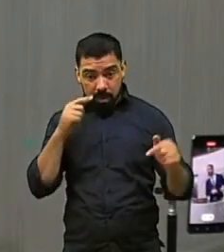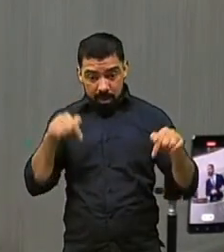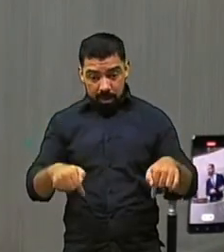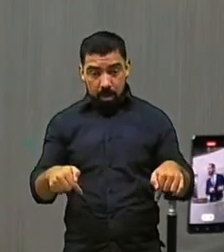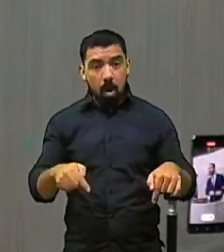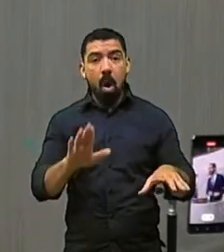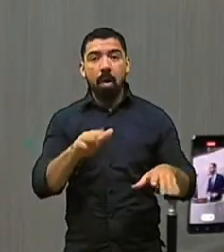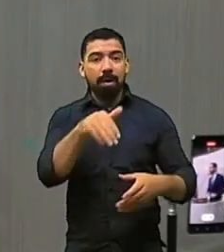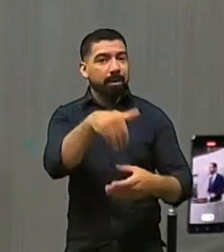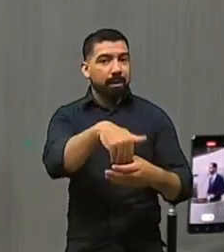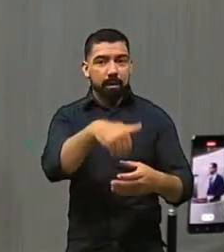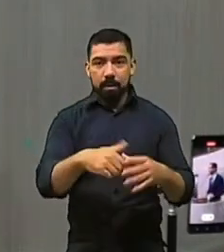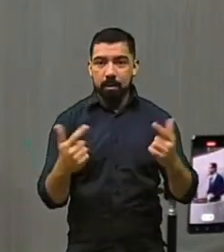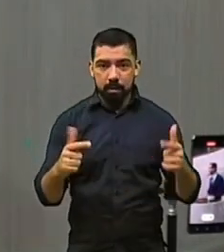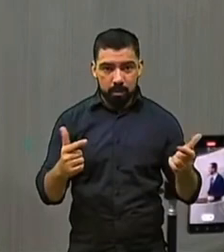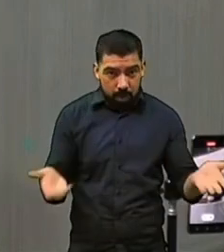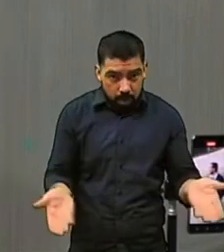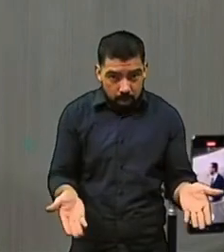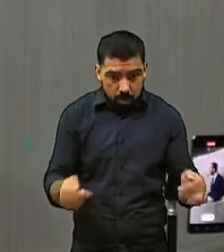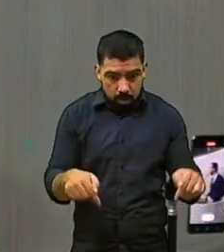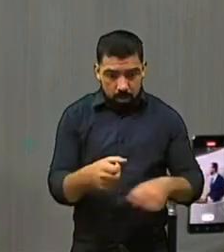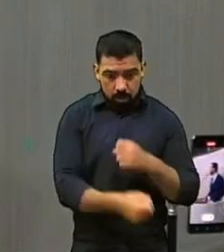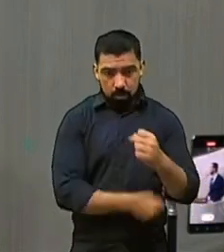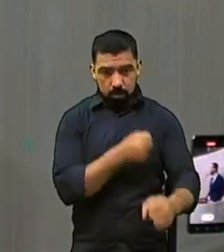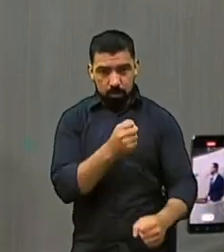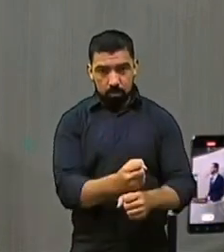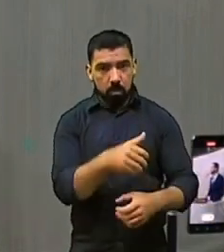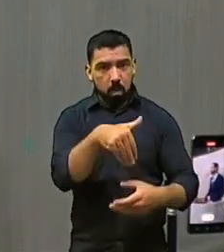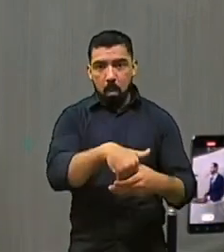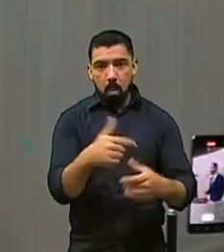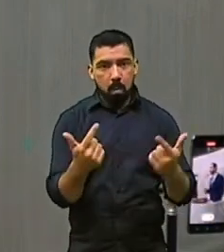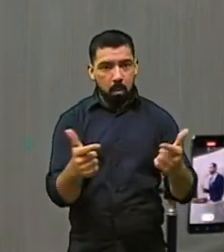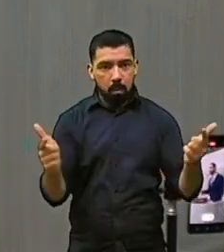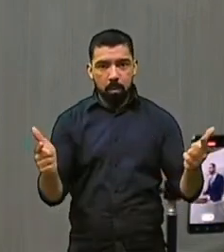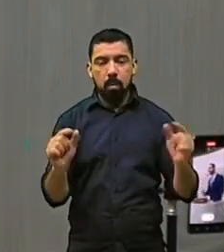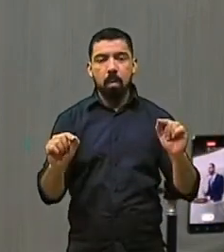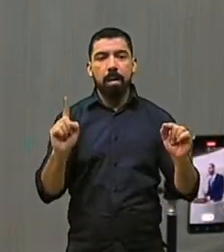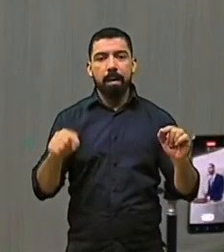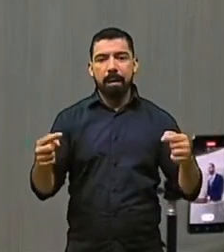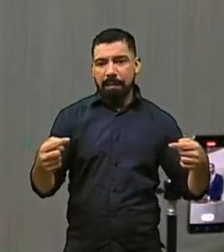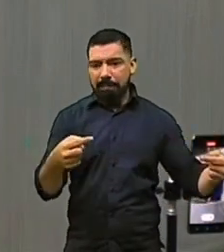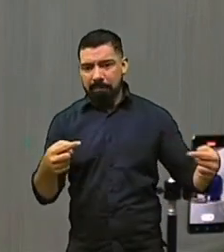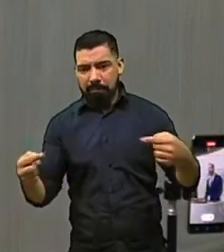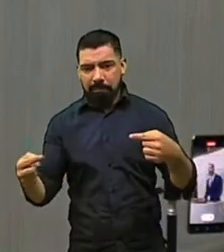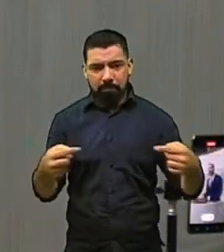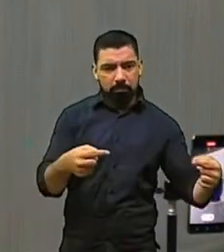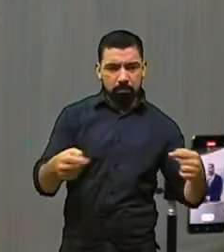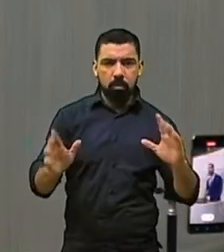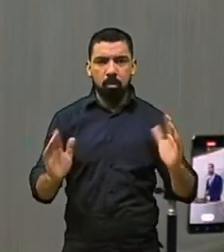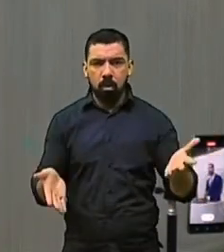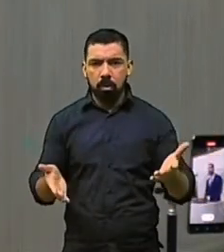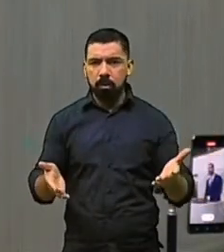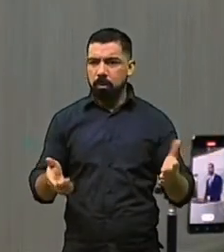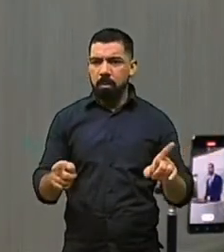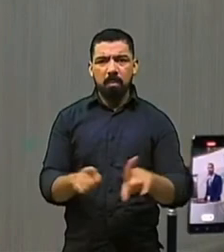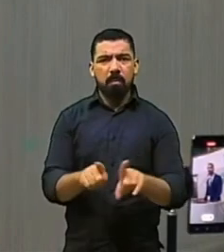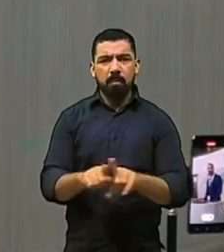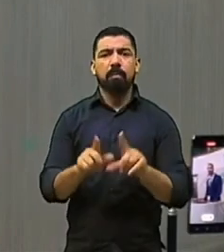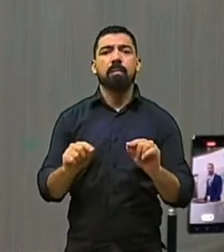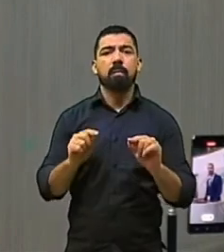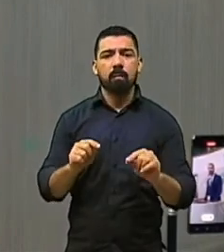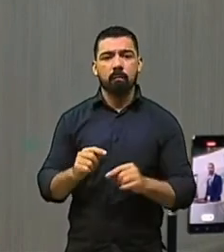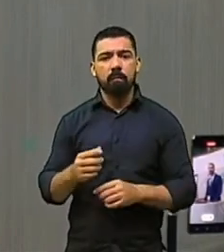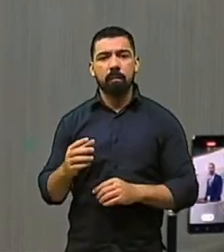tem eleição, que é nesse caso, agora, este ano, são as tensões políticas e as politicagens, por